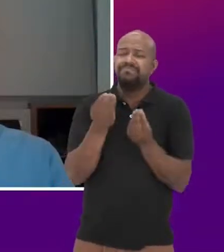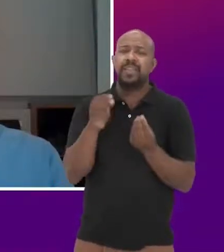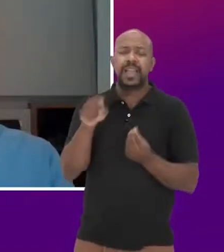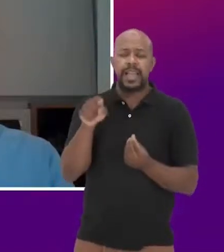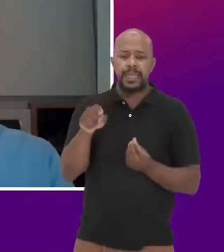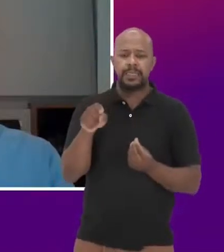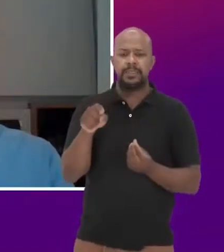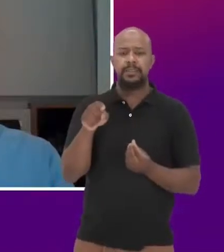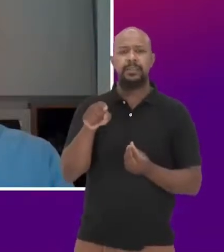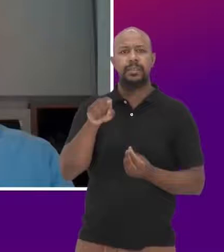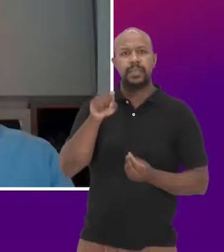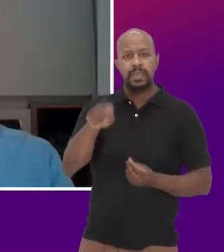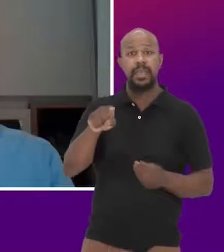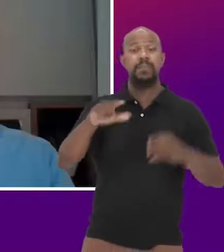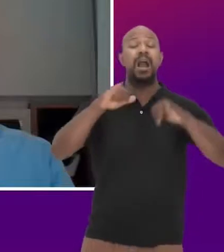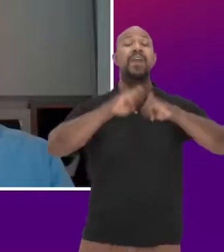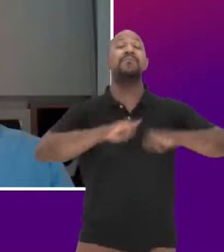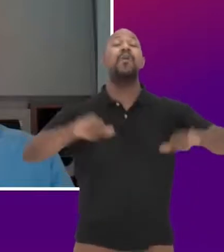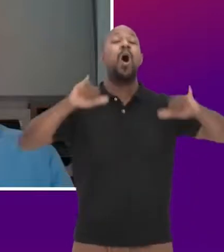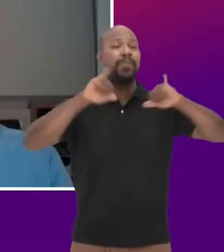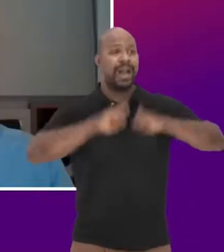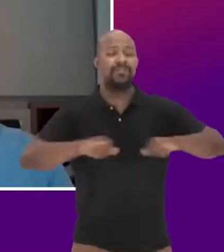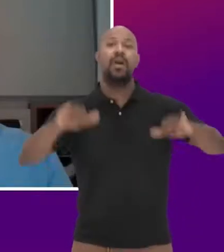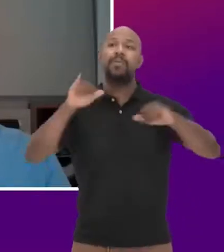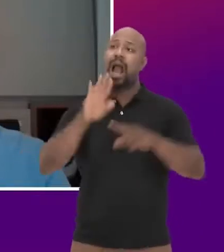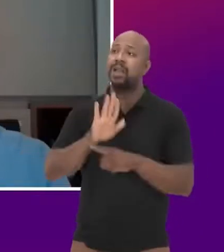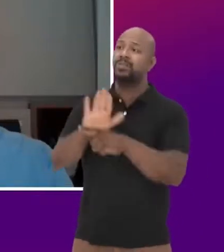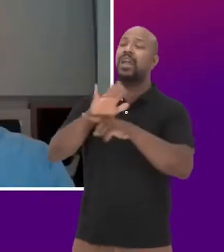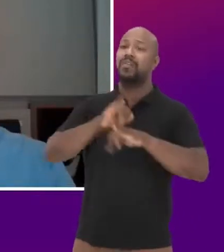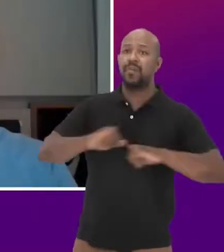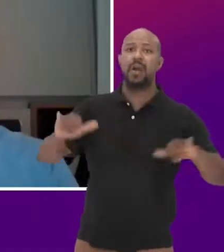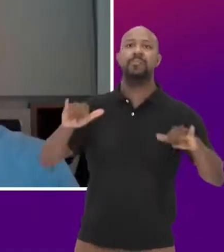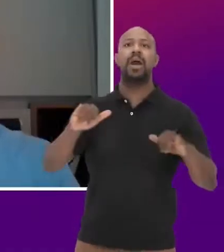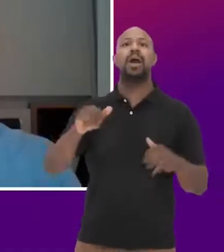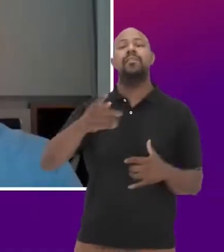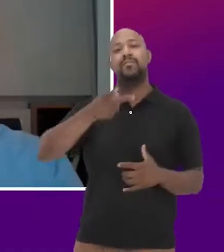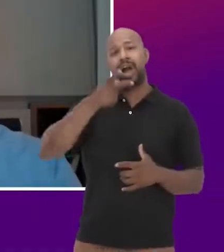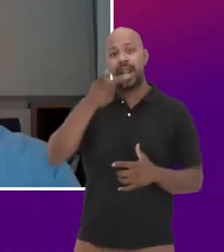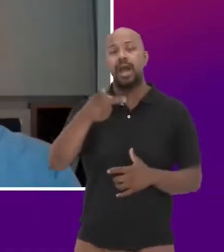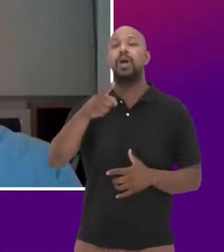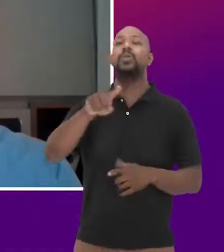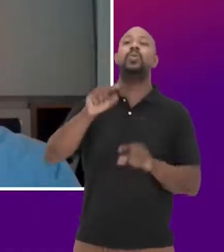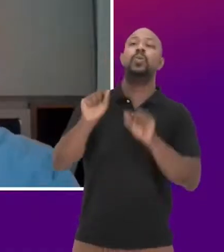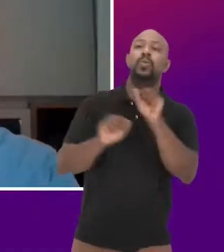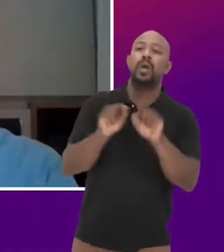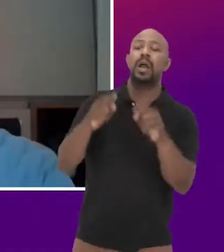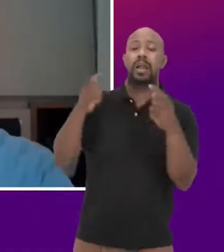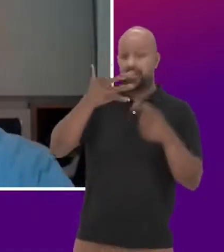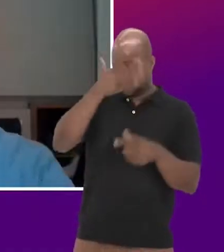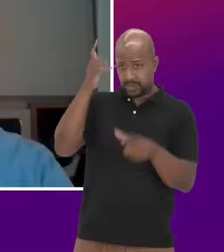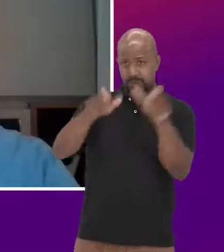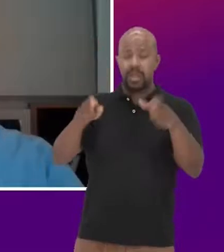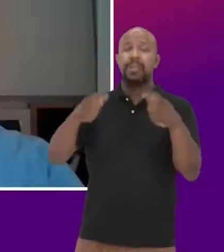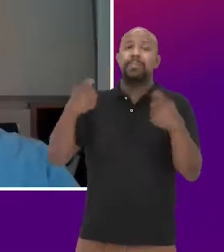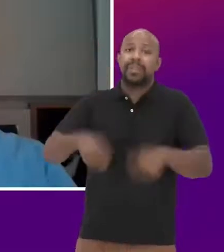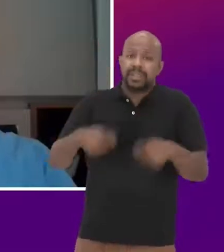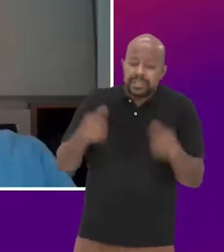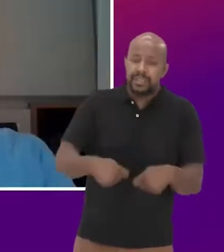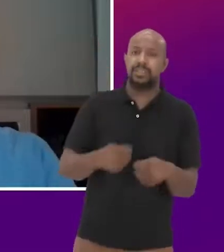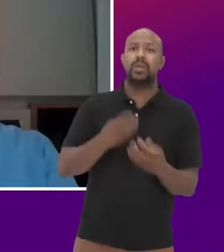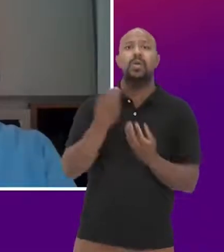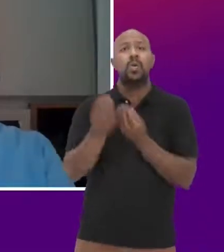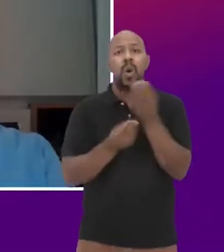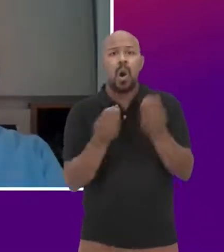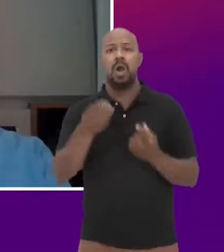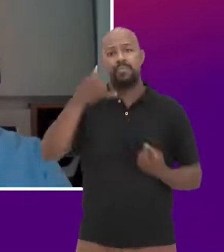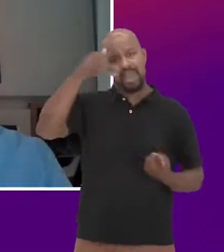eles irem para a informação, dizendo o que as pessoas precisam e precisavam